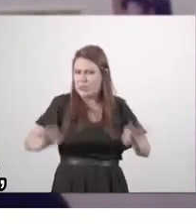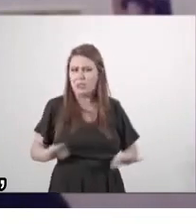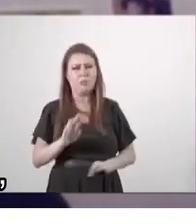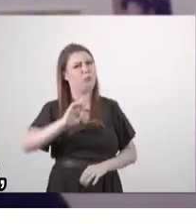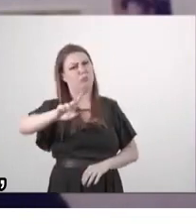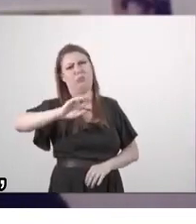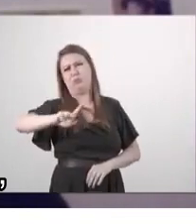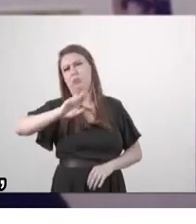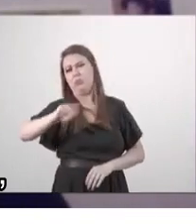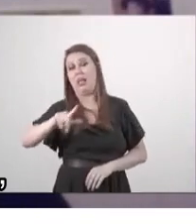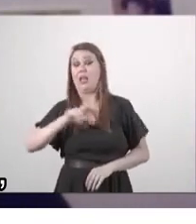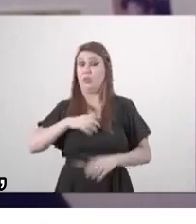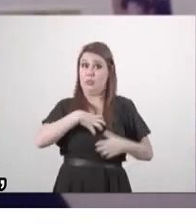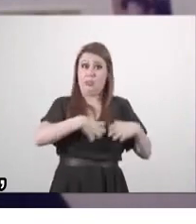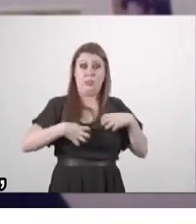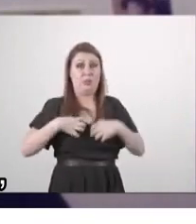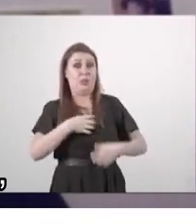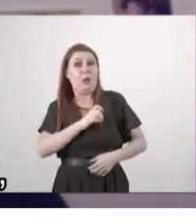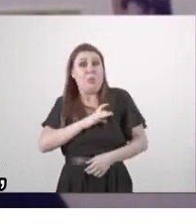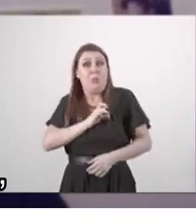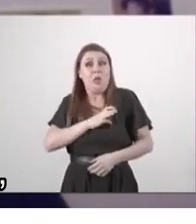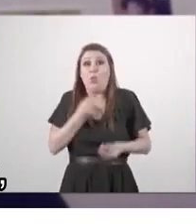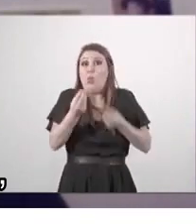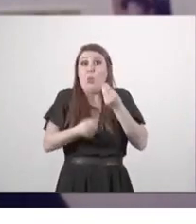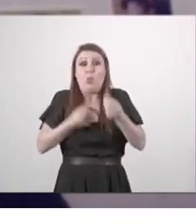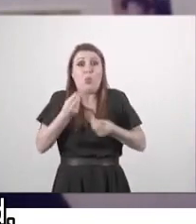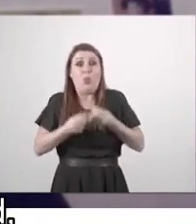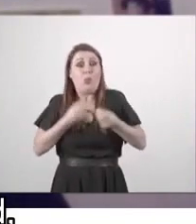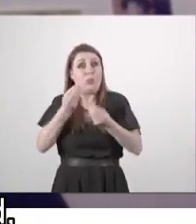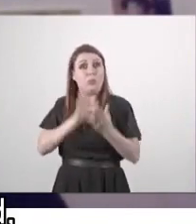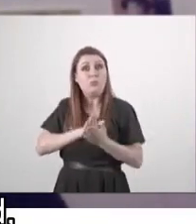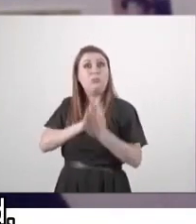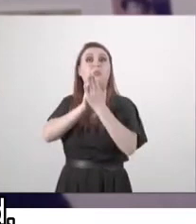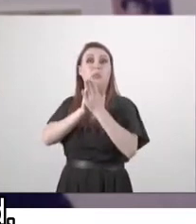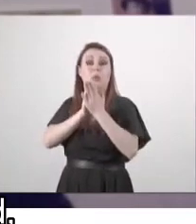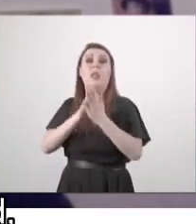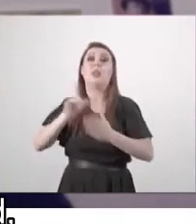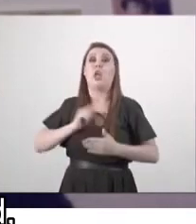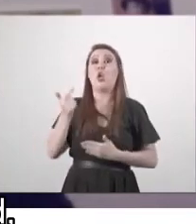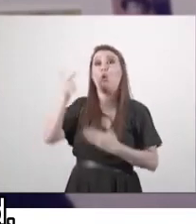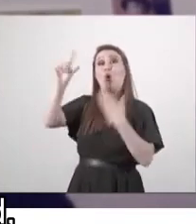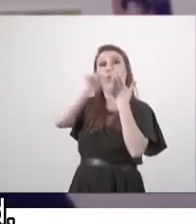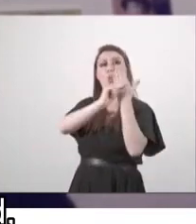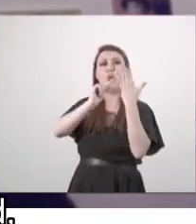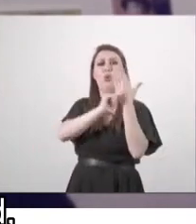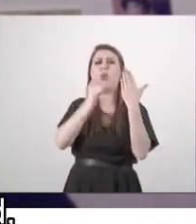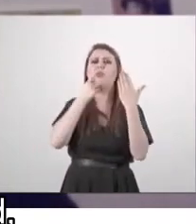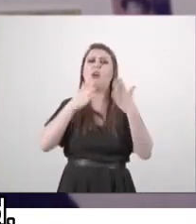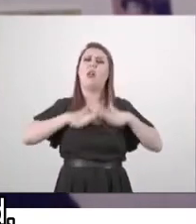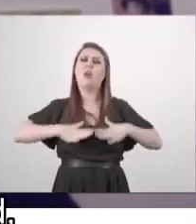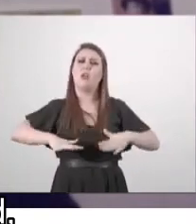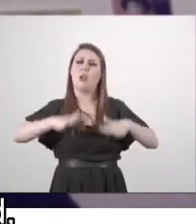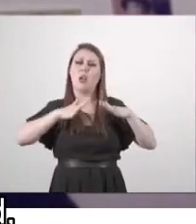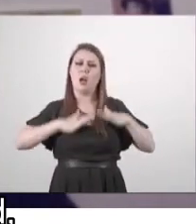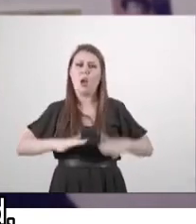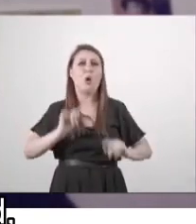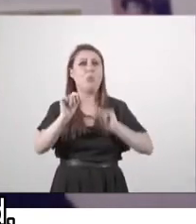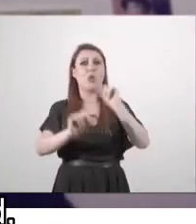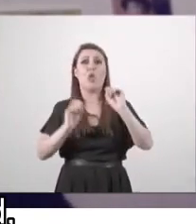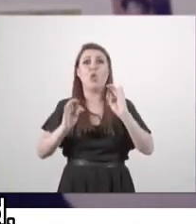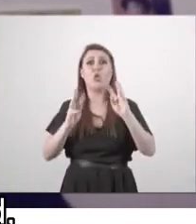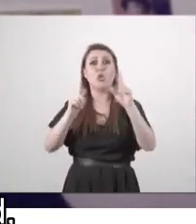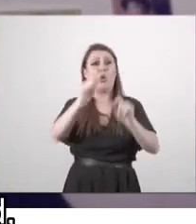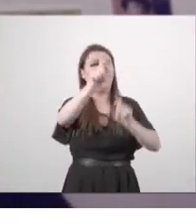incertezas, inseguranças. Como enfrentar esses sentimentos? Jean-Paul Sartre nos tranquiliza, afirmando que todos os homens